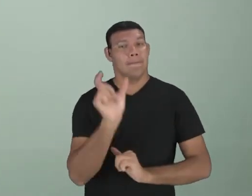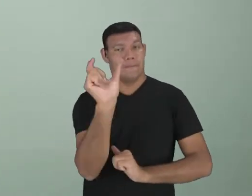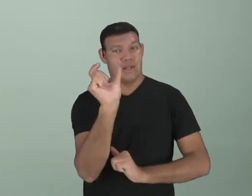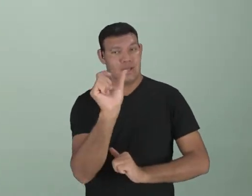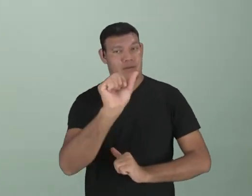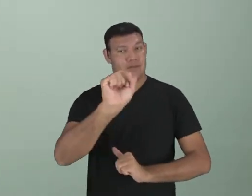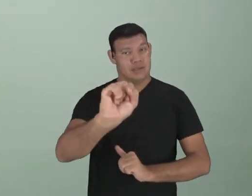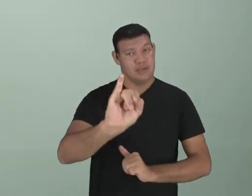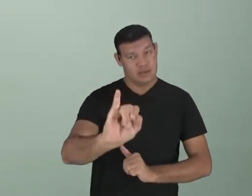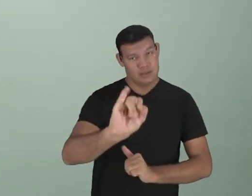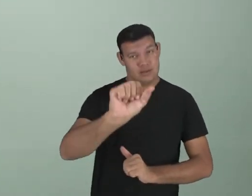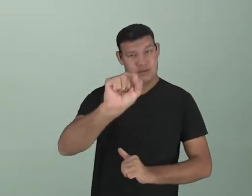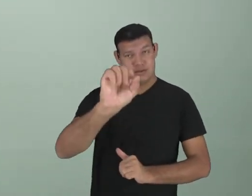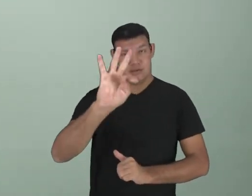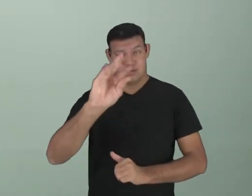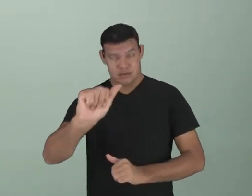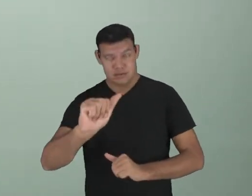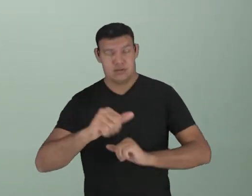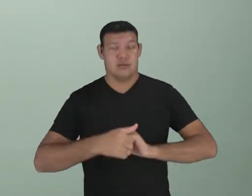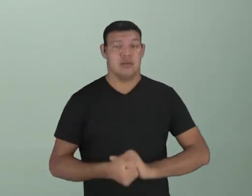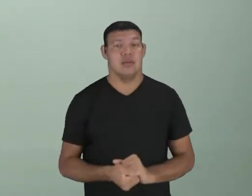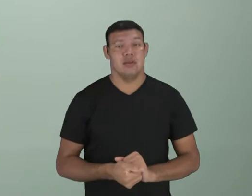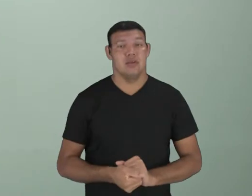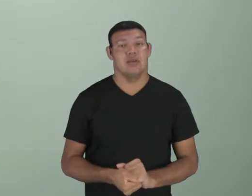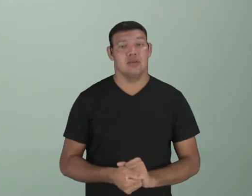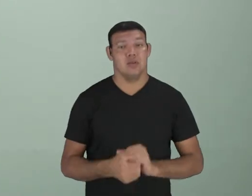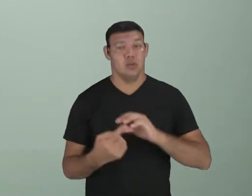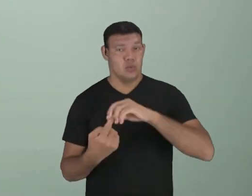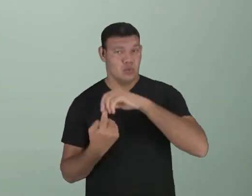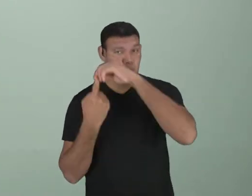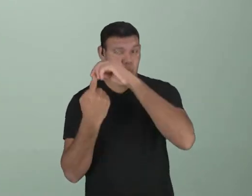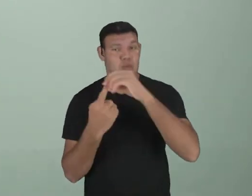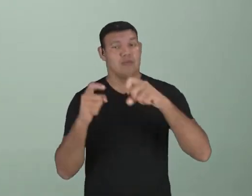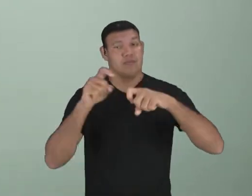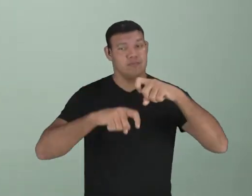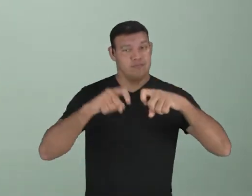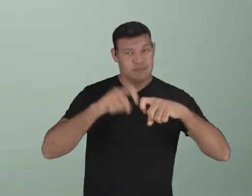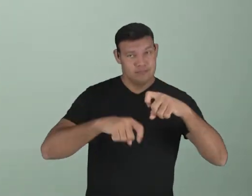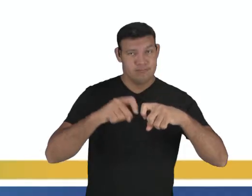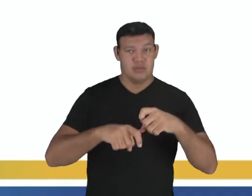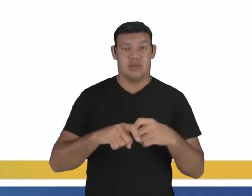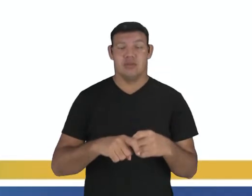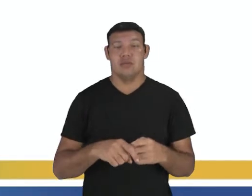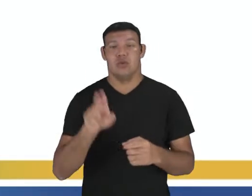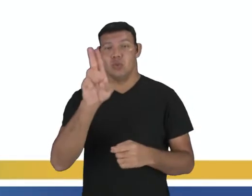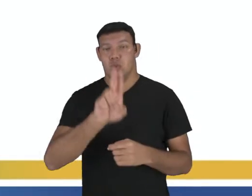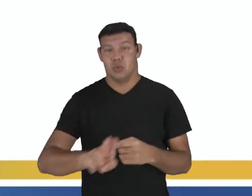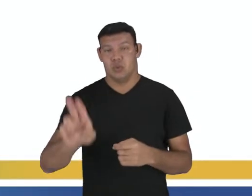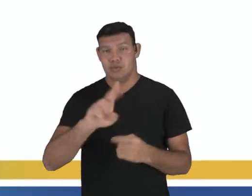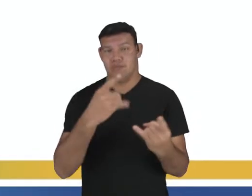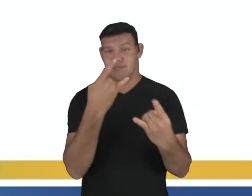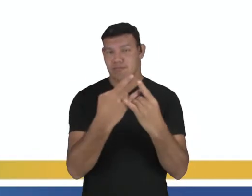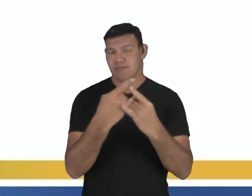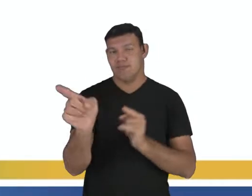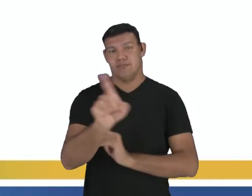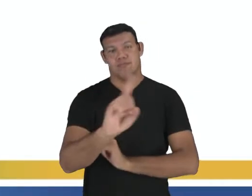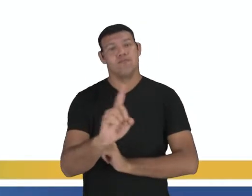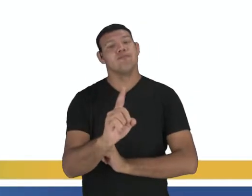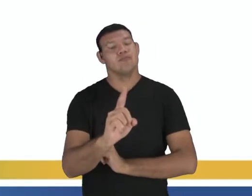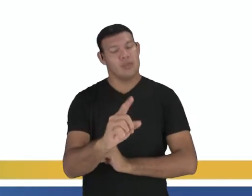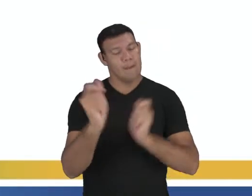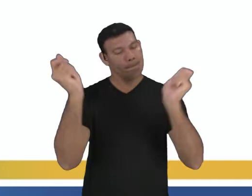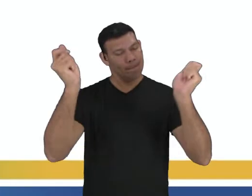é IST, tá bom? Uma única relação sexual sem medidas preventivas com uma pessoa contaminada já